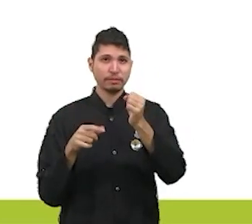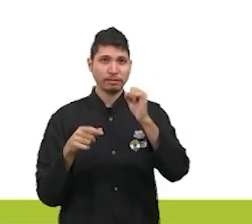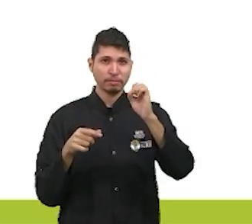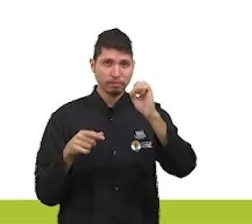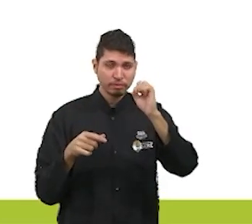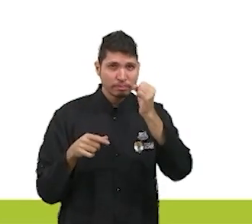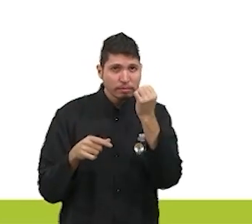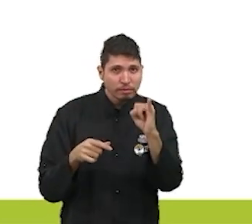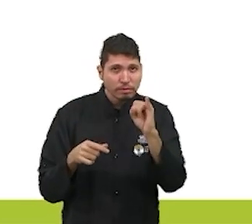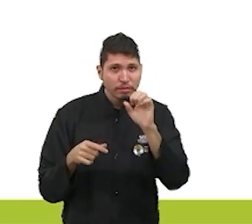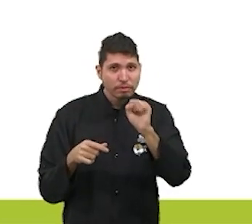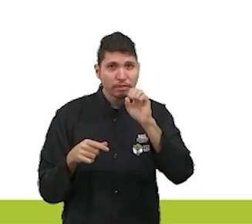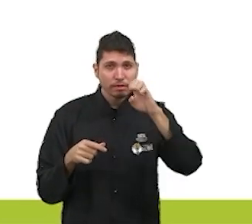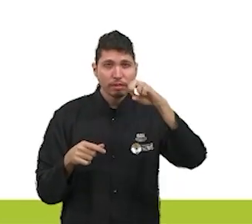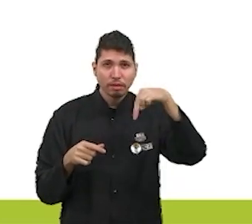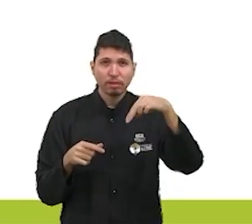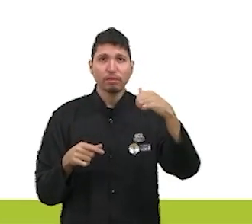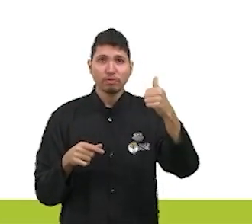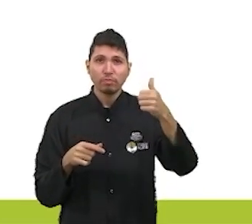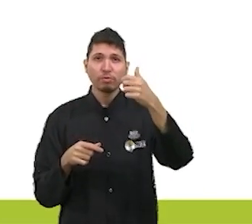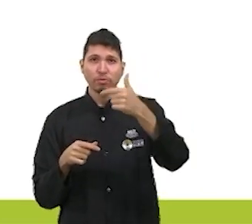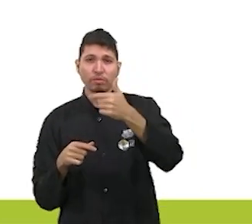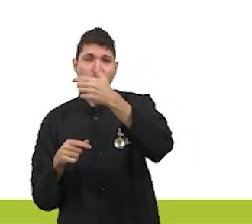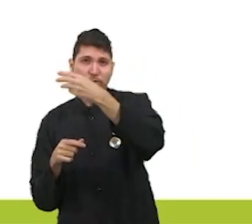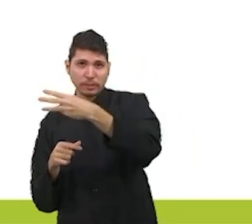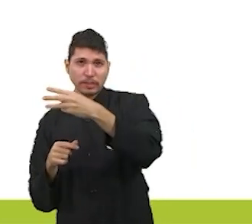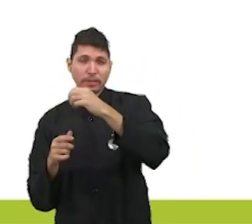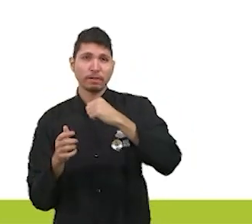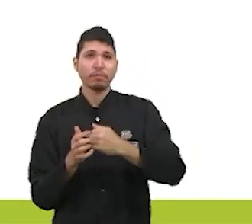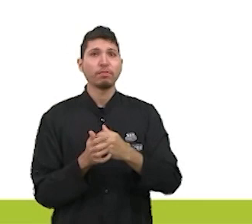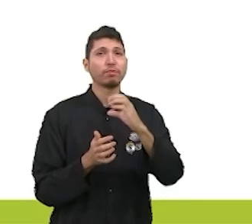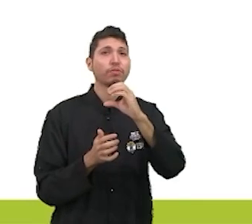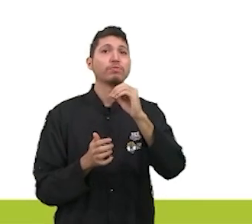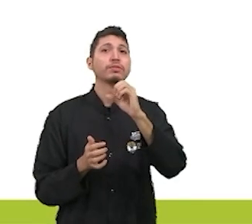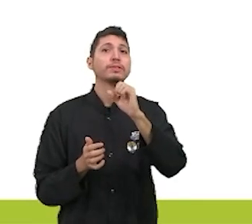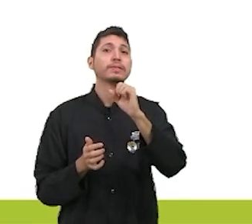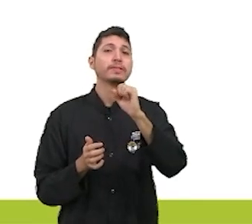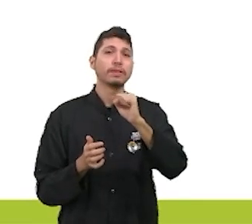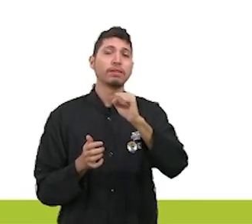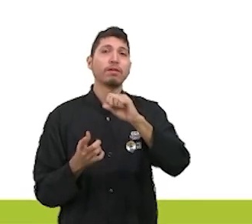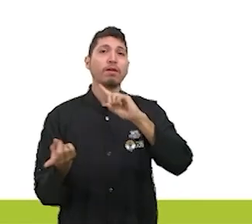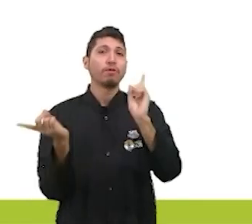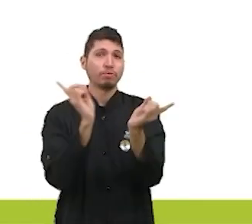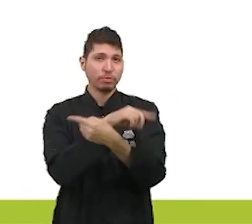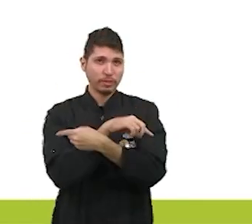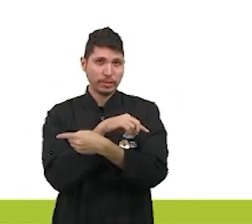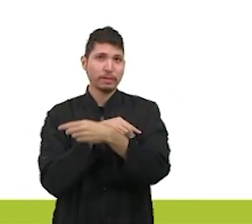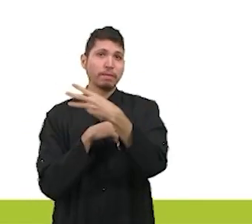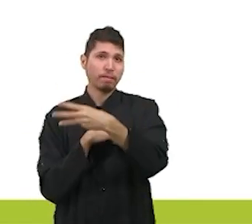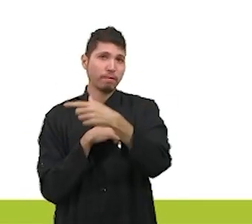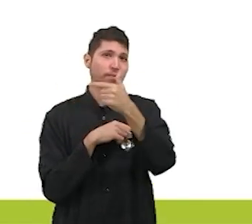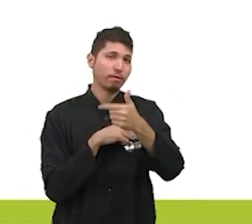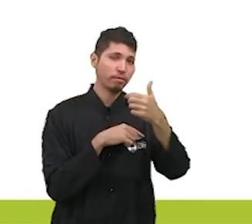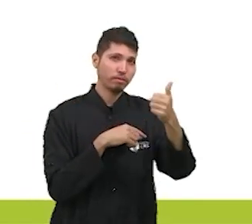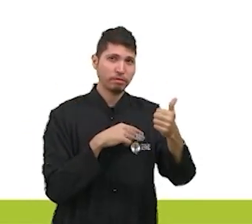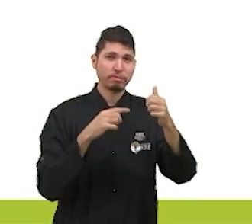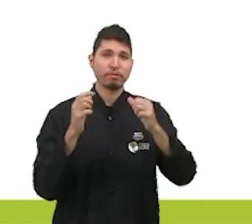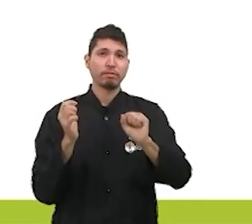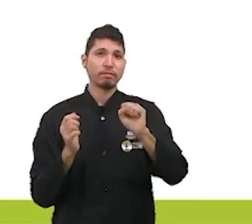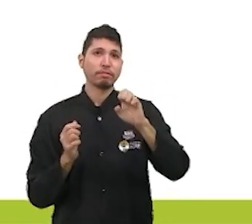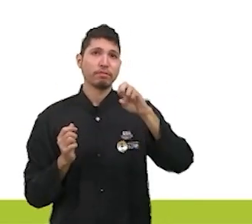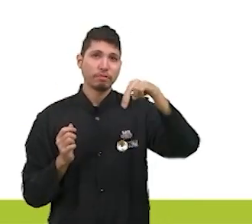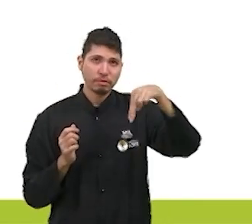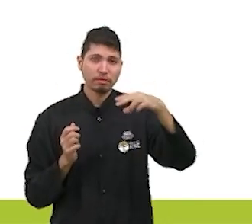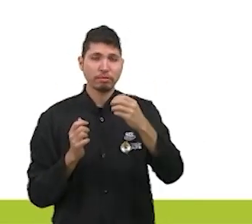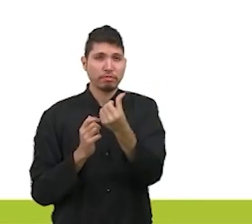2, 3, todo mundo sobre 2, raiz menos 1, cosseno é decrescente, 3, 2, 1. Então, esse cosseno de 60